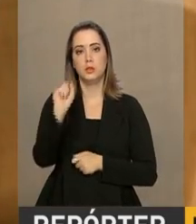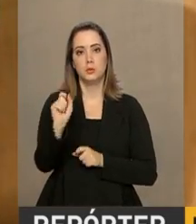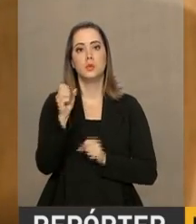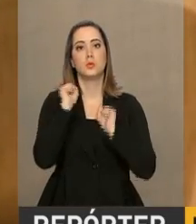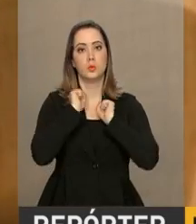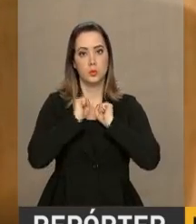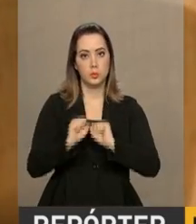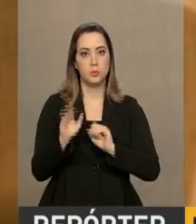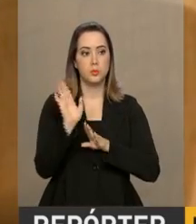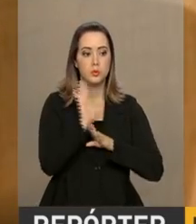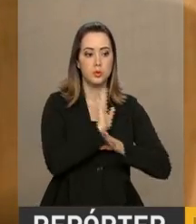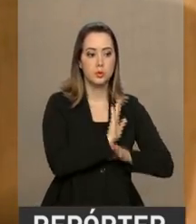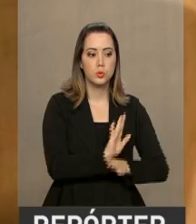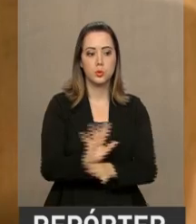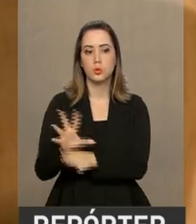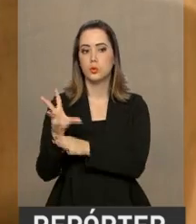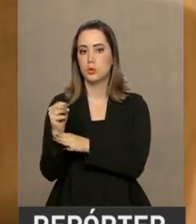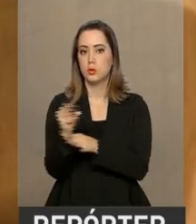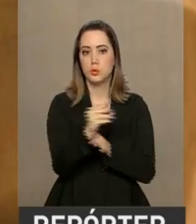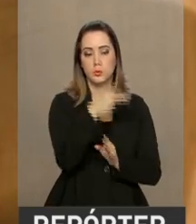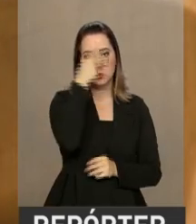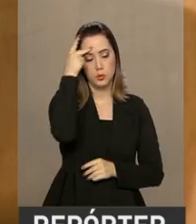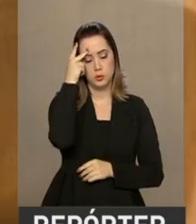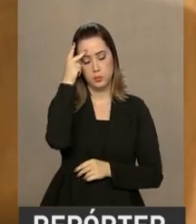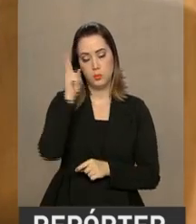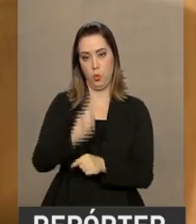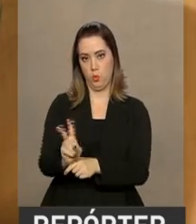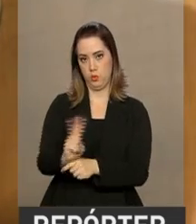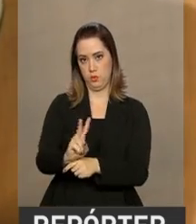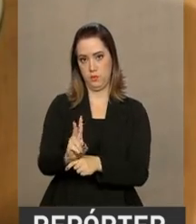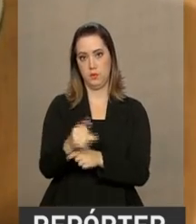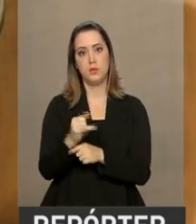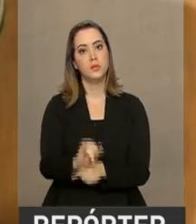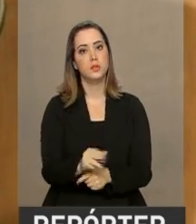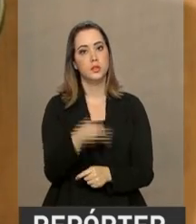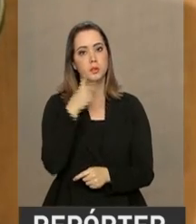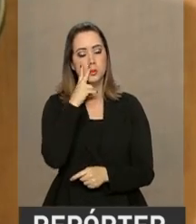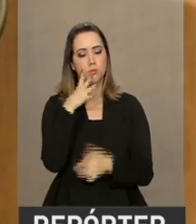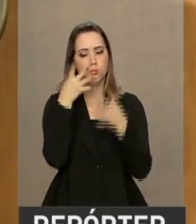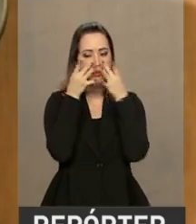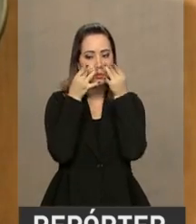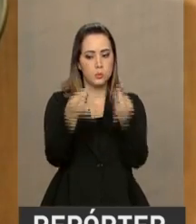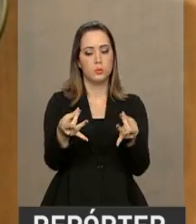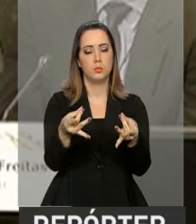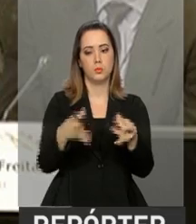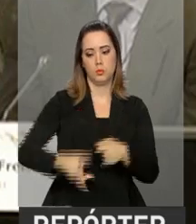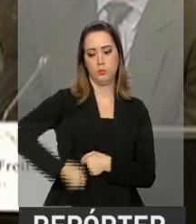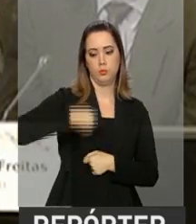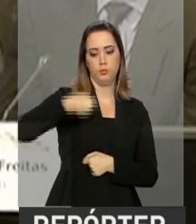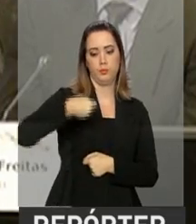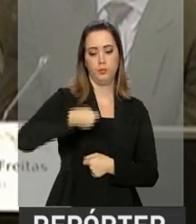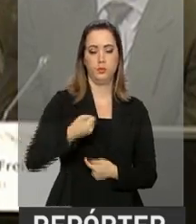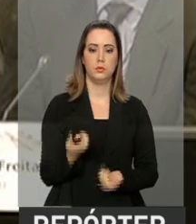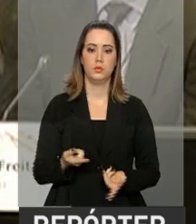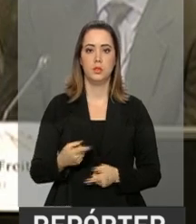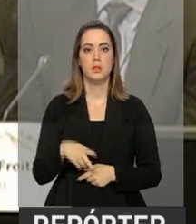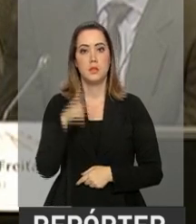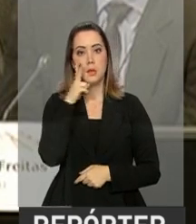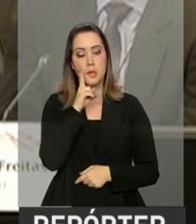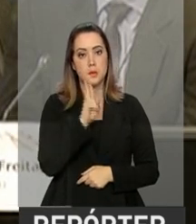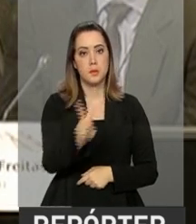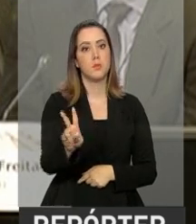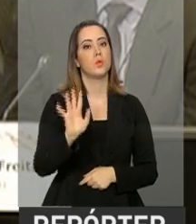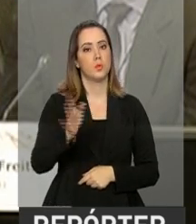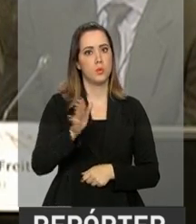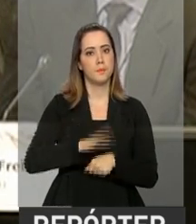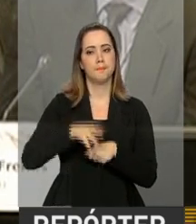muito as forças de segurança nesse momento tendo um pouco mais de atenção com os seus pertences as pessoas estão muito mais atentas